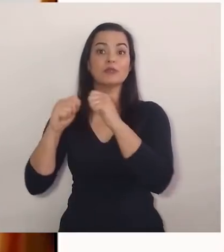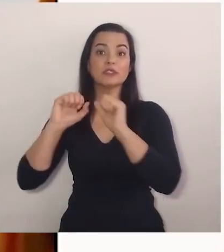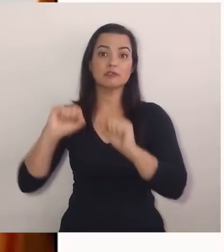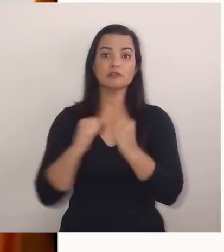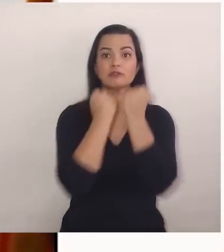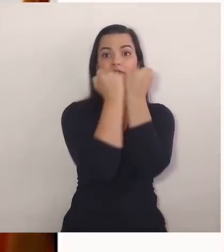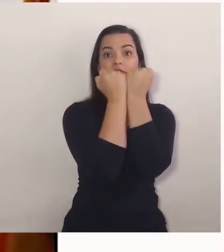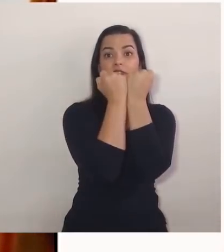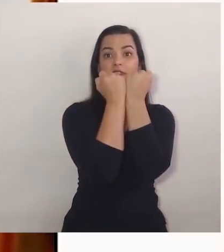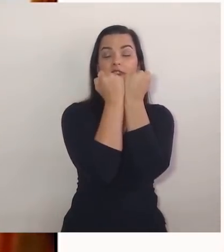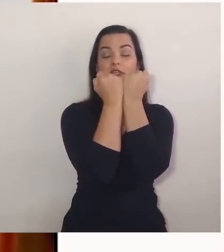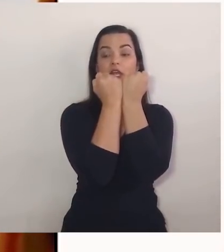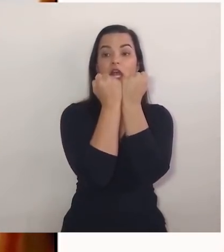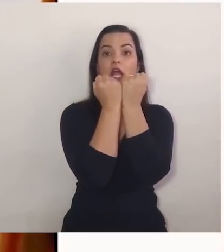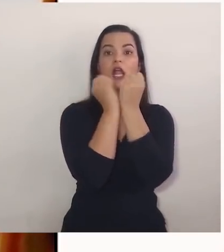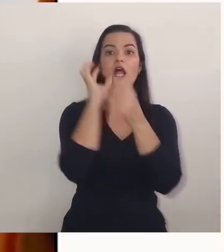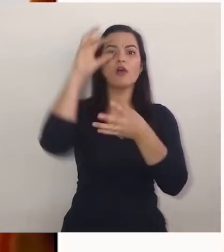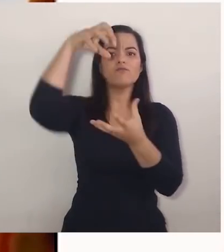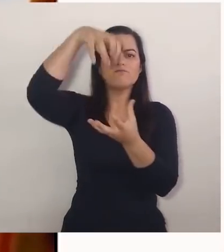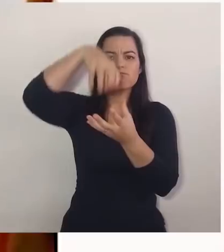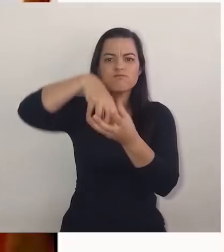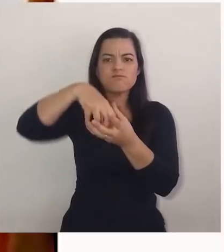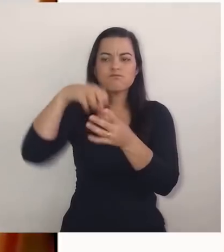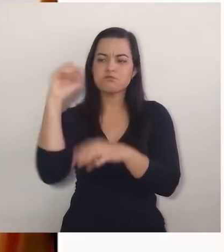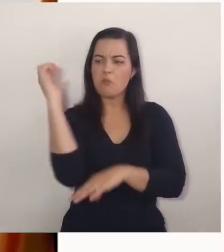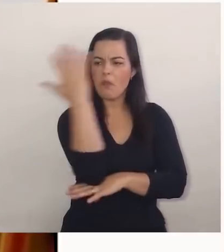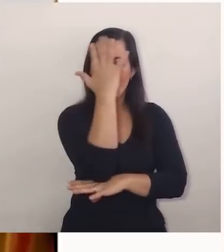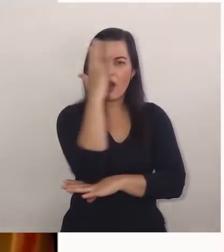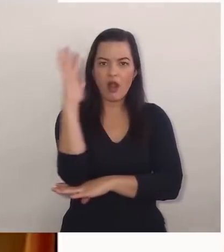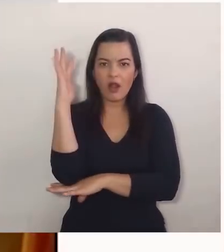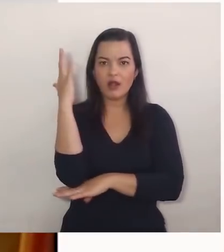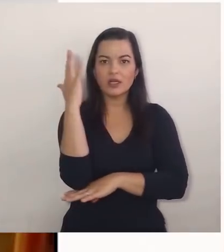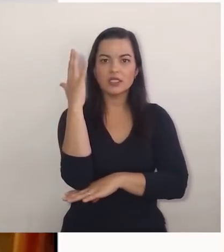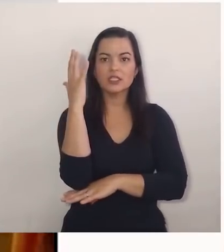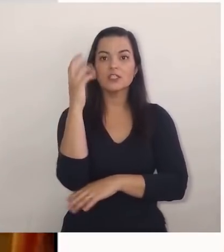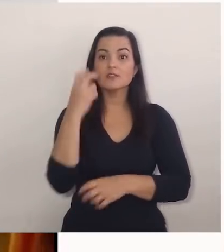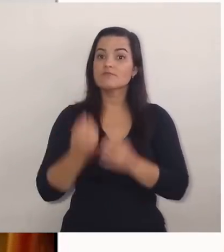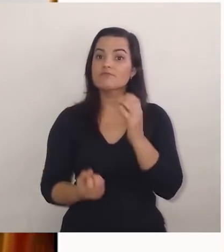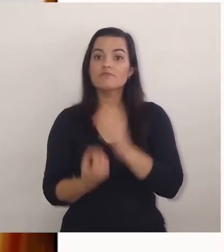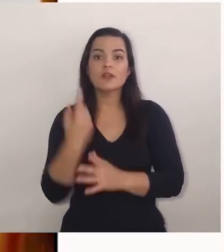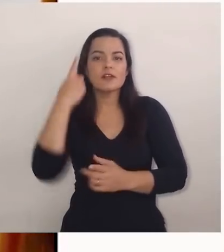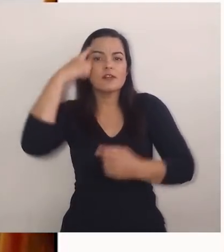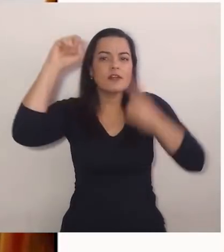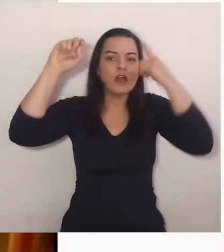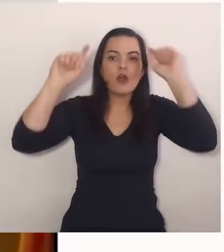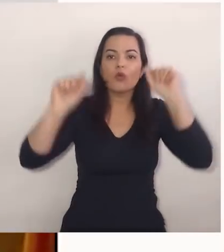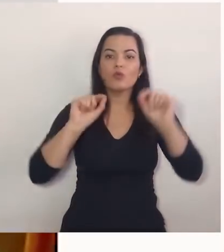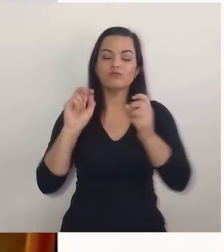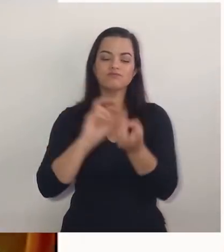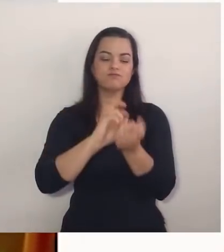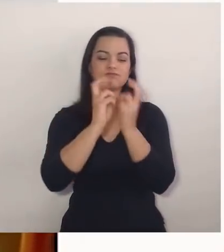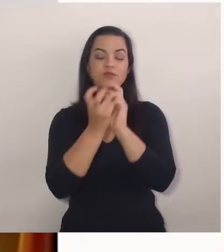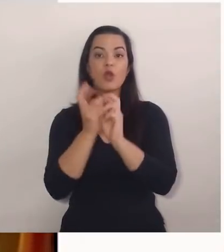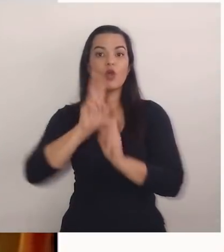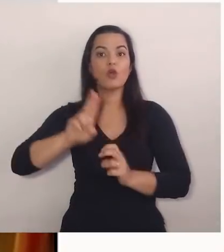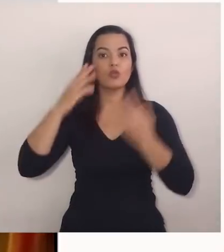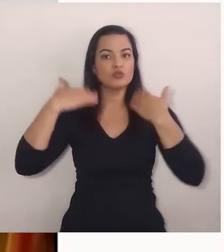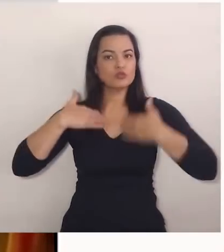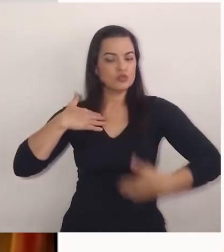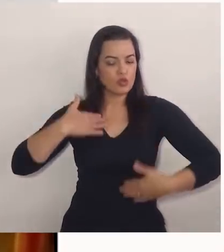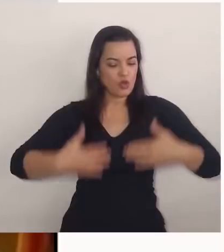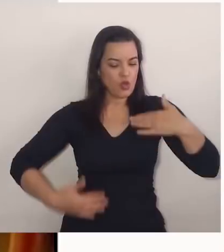da mata, eles criaram a capoeira, utilizando o seu corpo como uma arma.